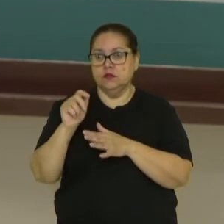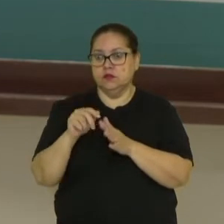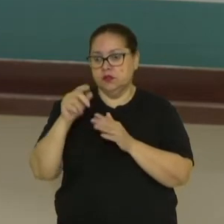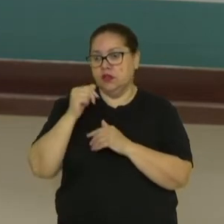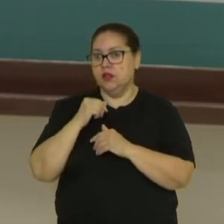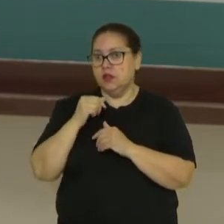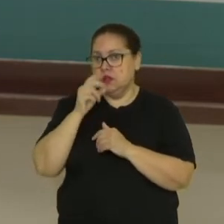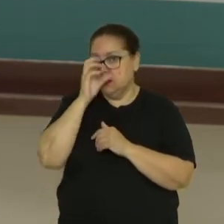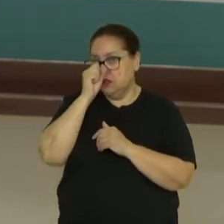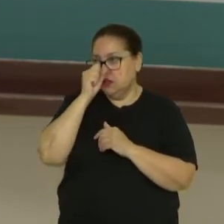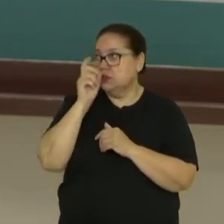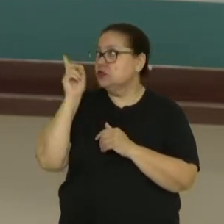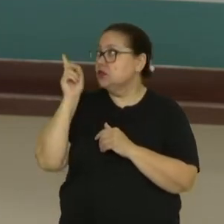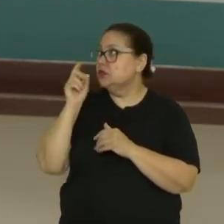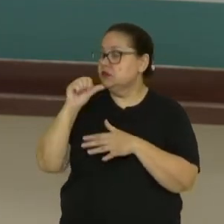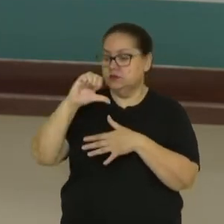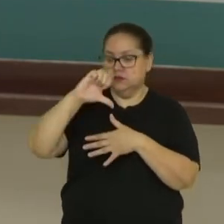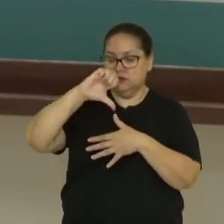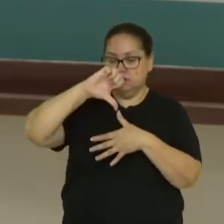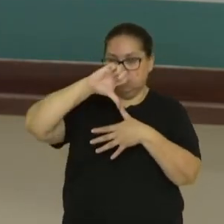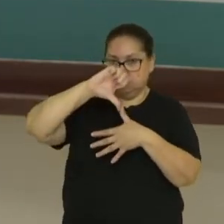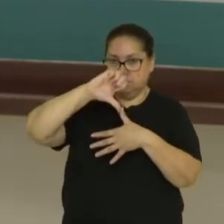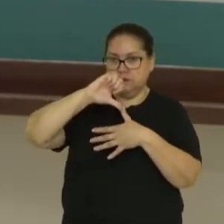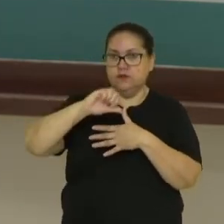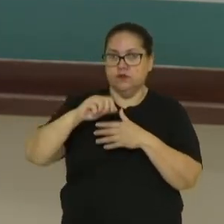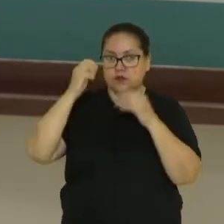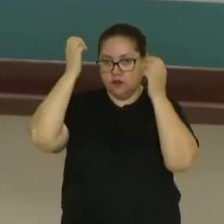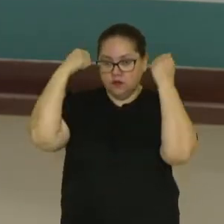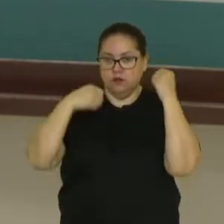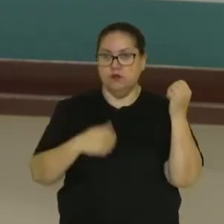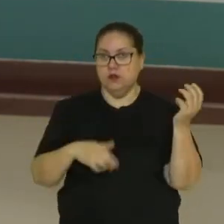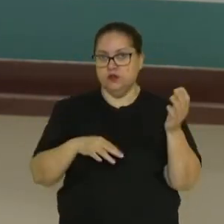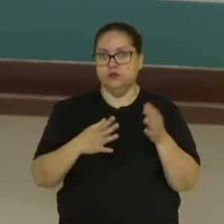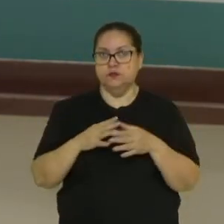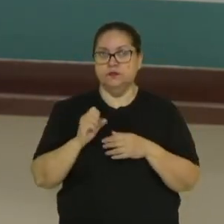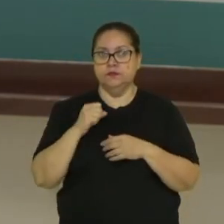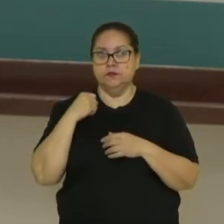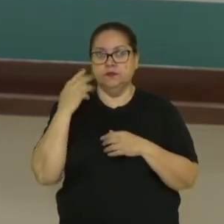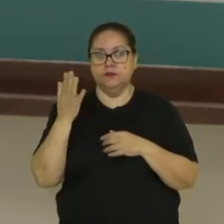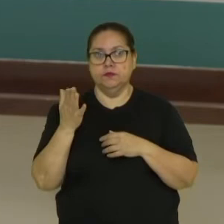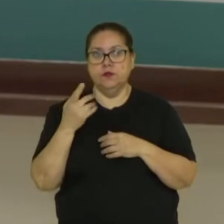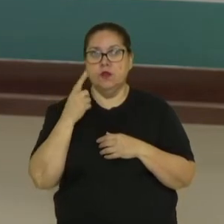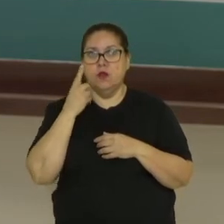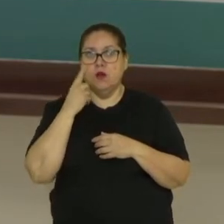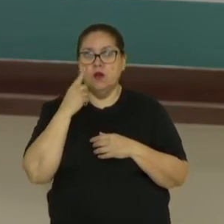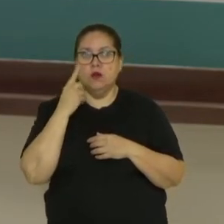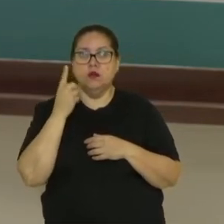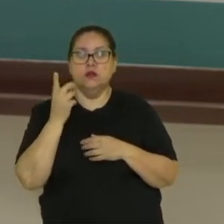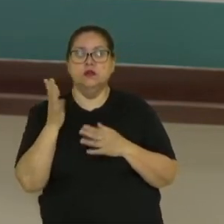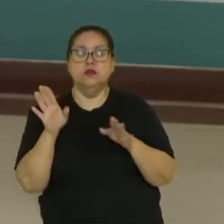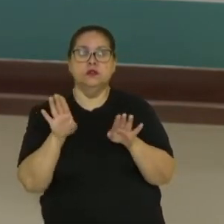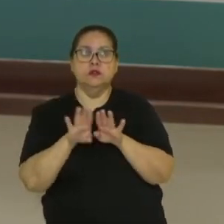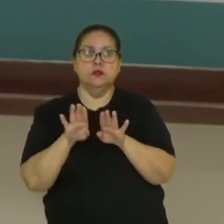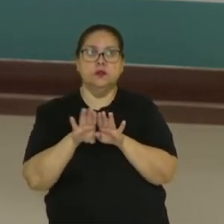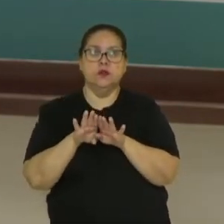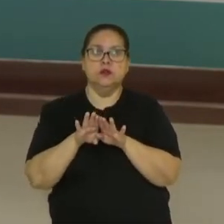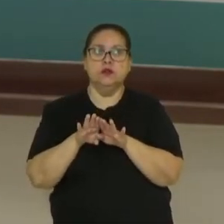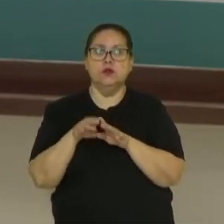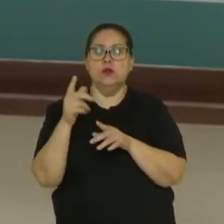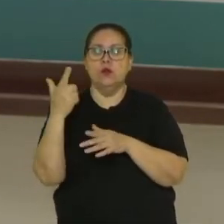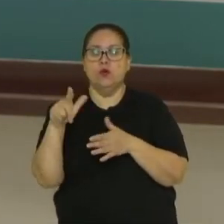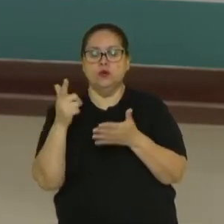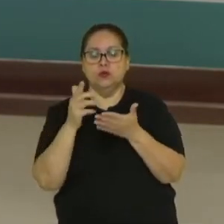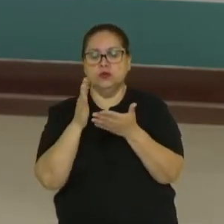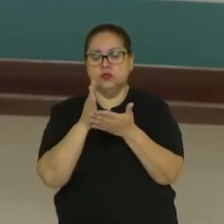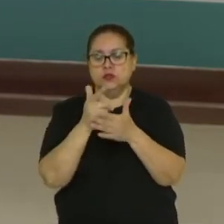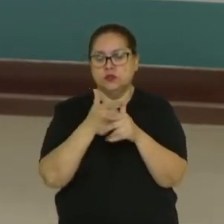laranja aqui no mapa, a América Latina. Beleza? Vamos a seguir, então. Temos aqui também a outra divisão